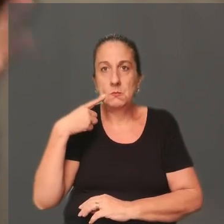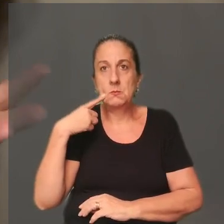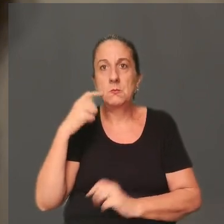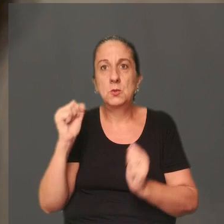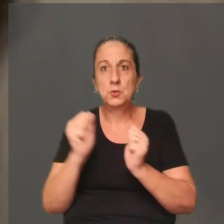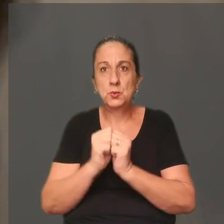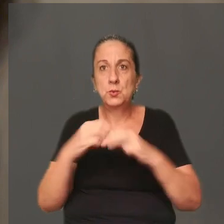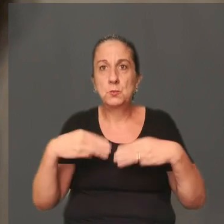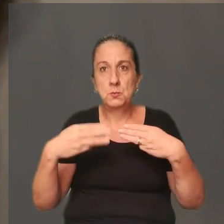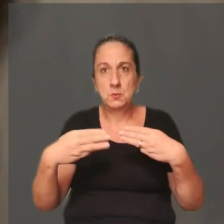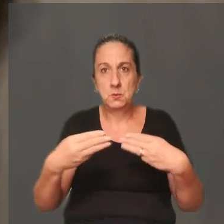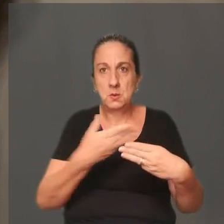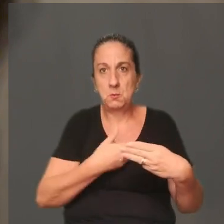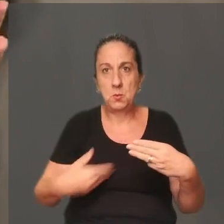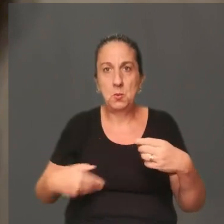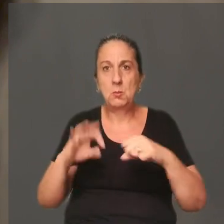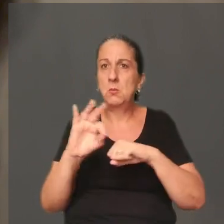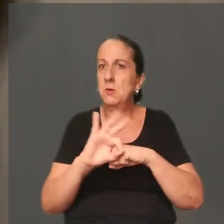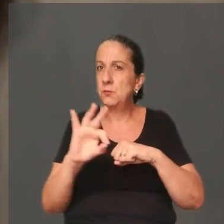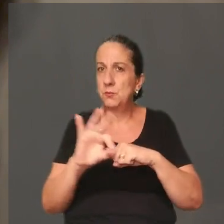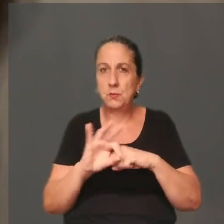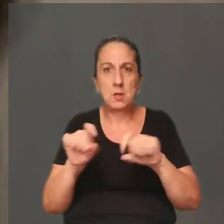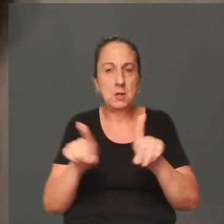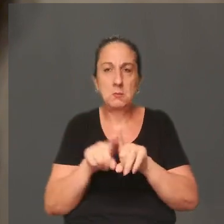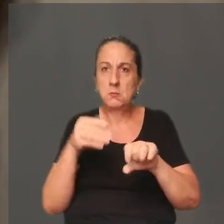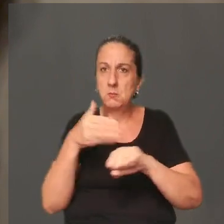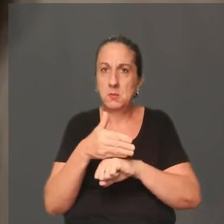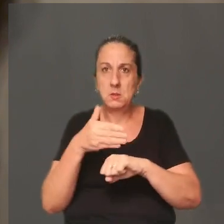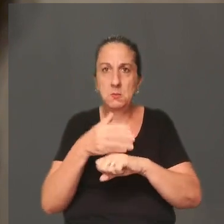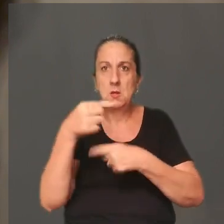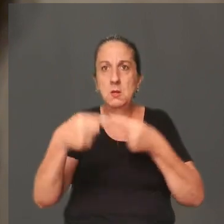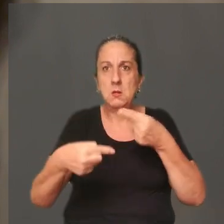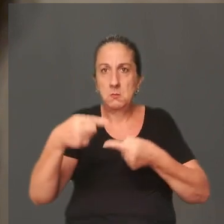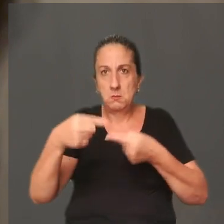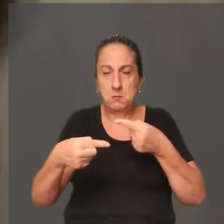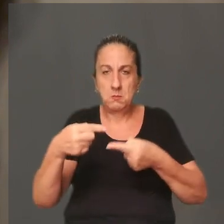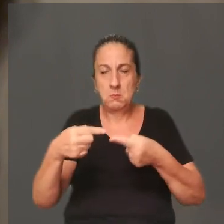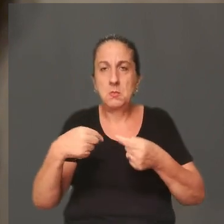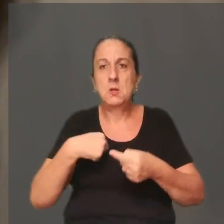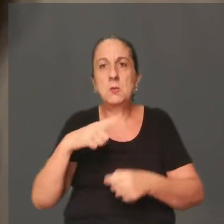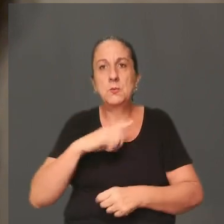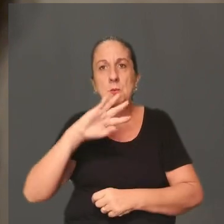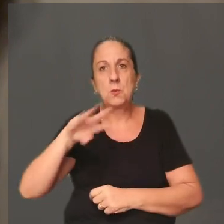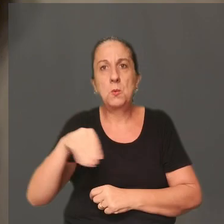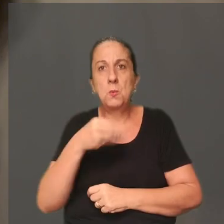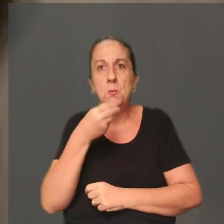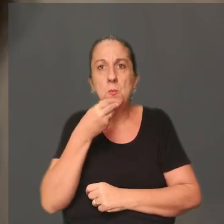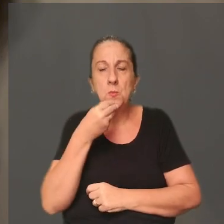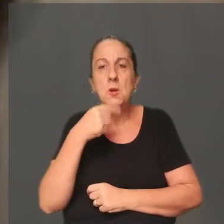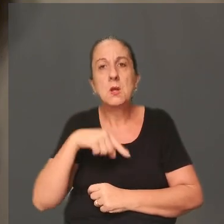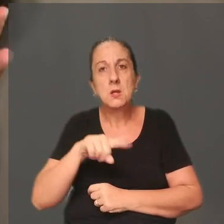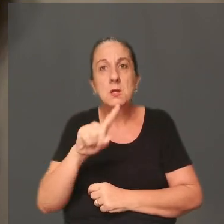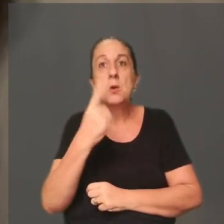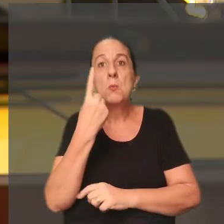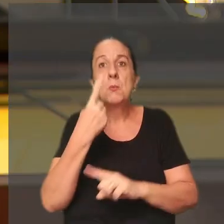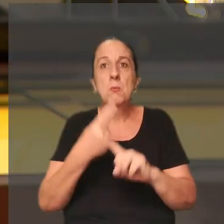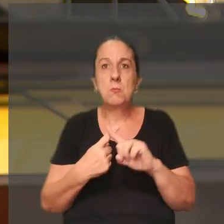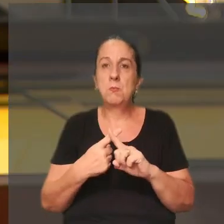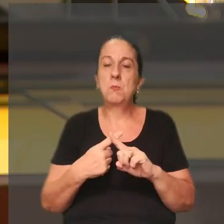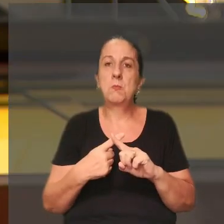membros do Ministério Público, advogados mesmo, frequentando e debatendo, e eu tive a oportunidade de ir, e uma